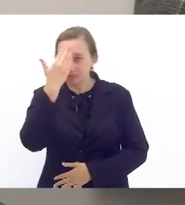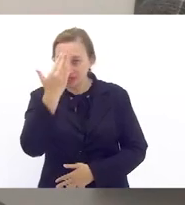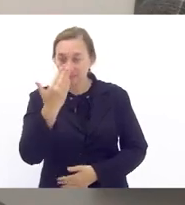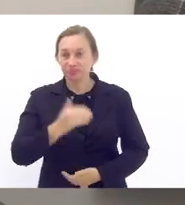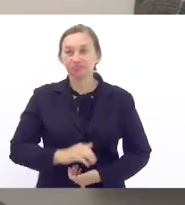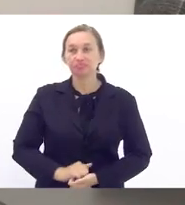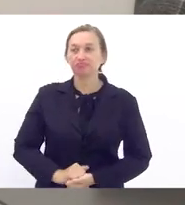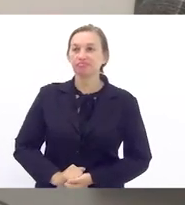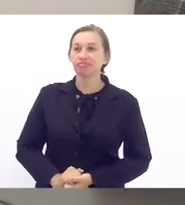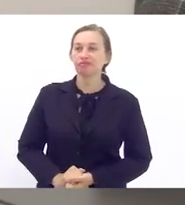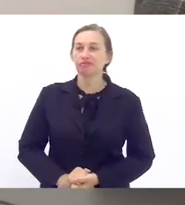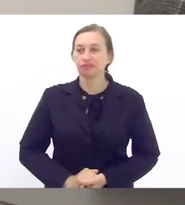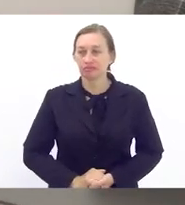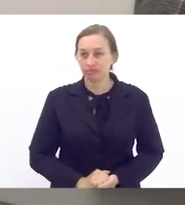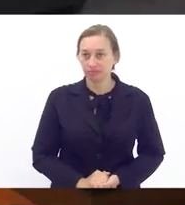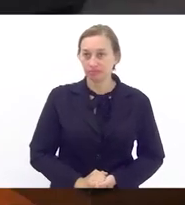obrigado.